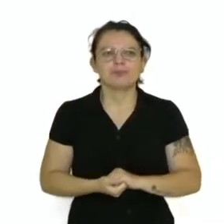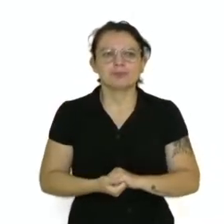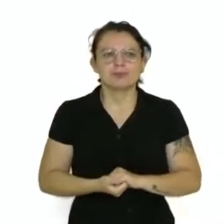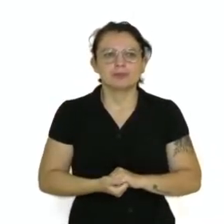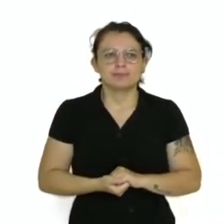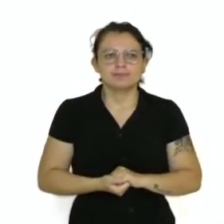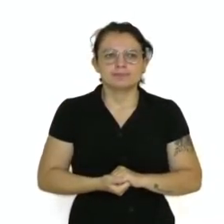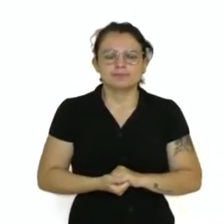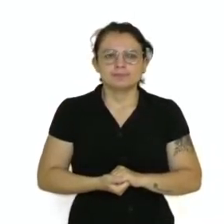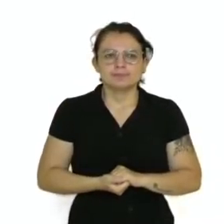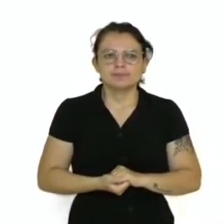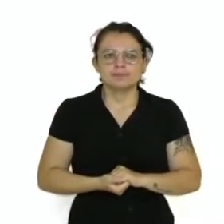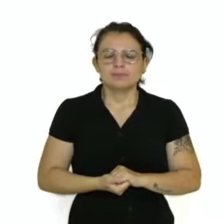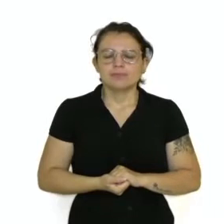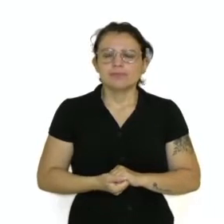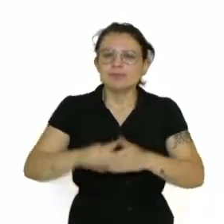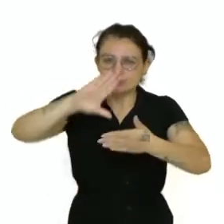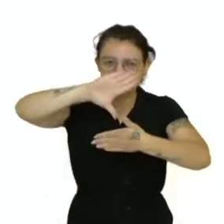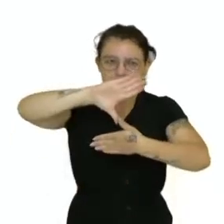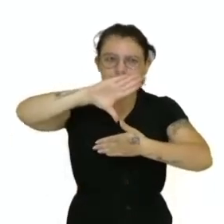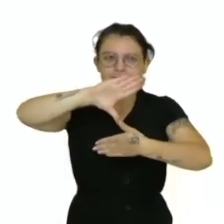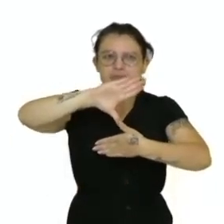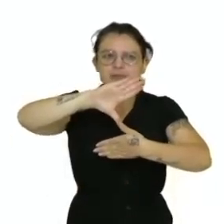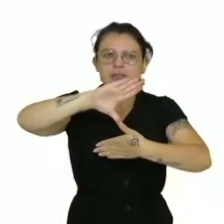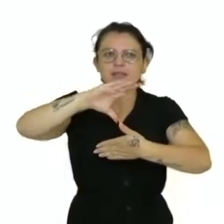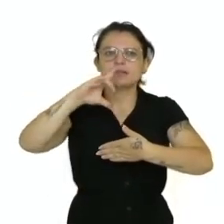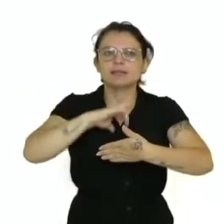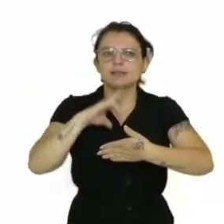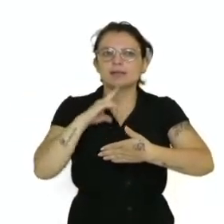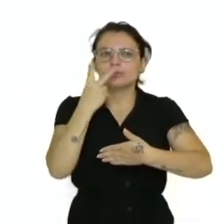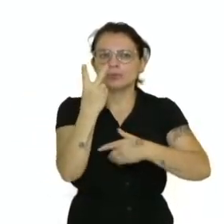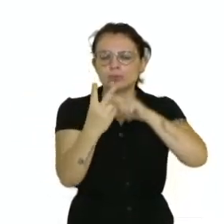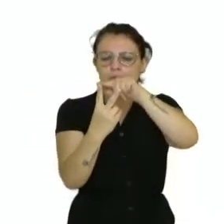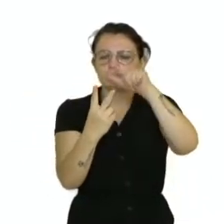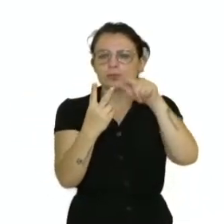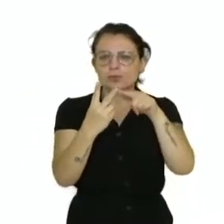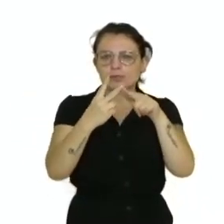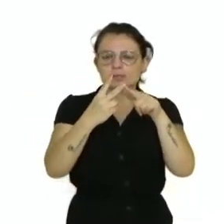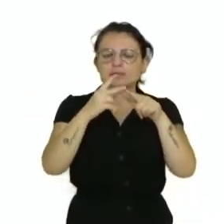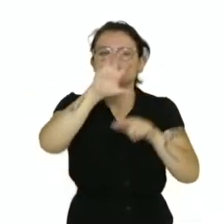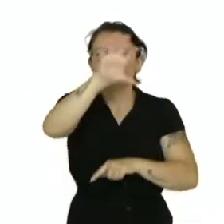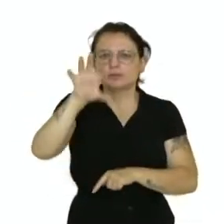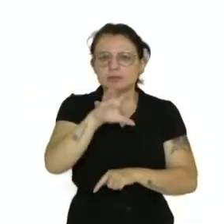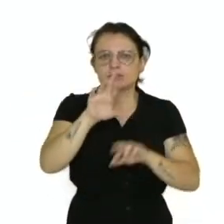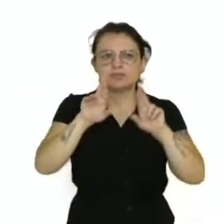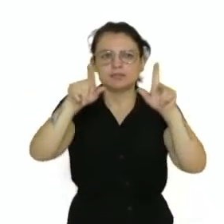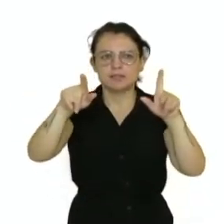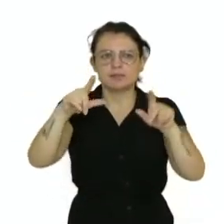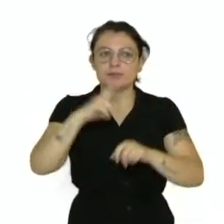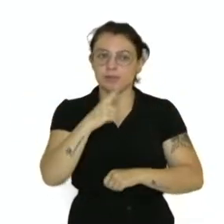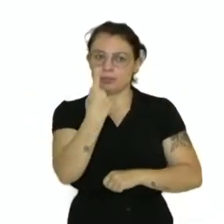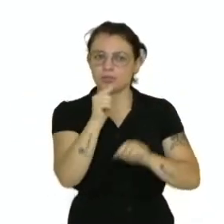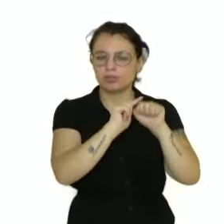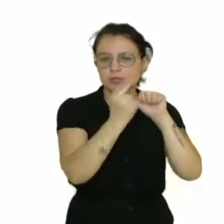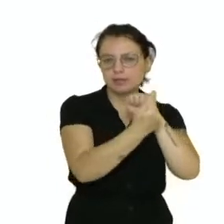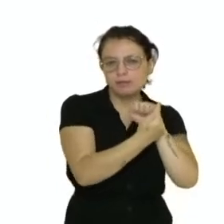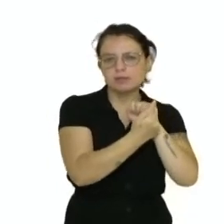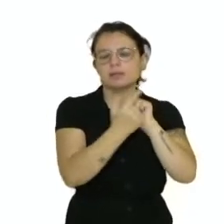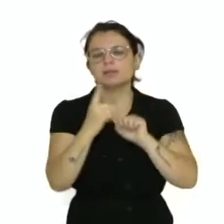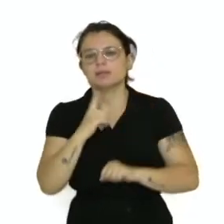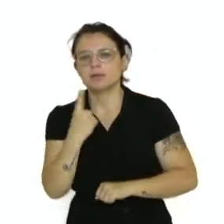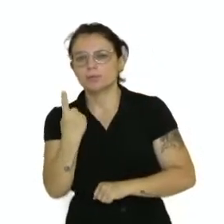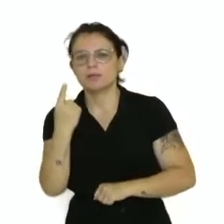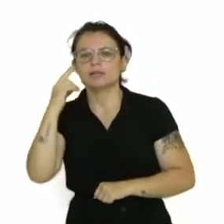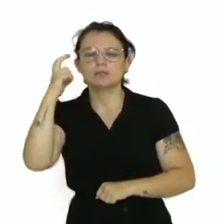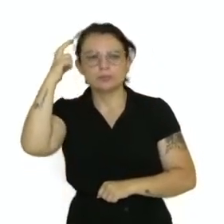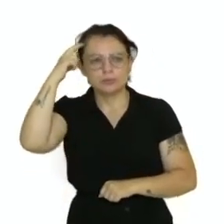O continente americano possui duas regionalizações diferentes, uma geográfica e uma cultural. Isso ocorre por